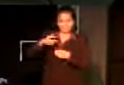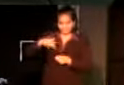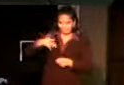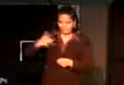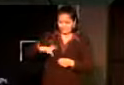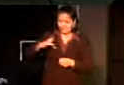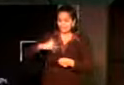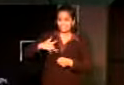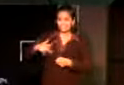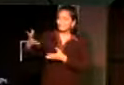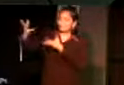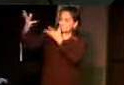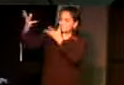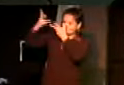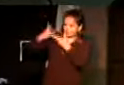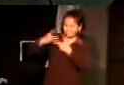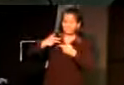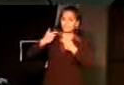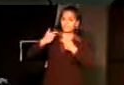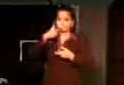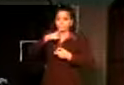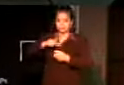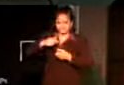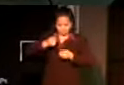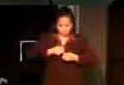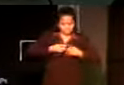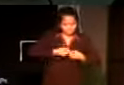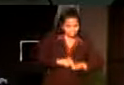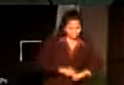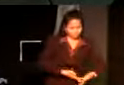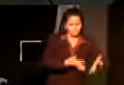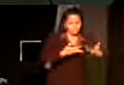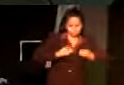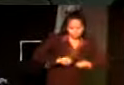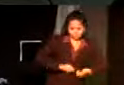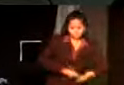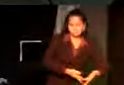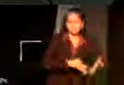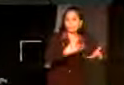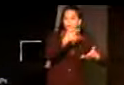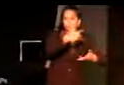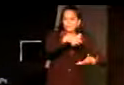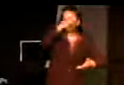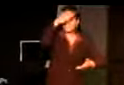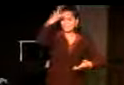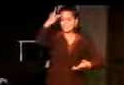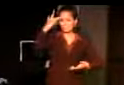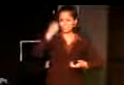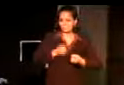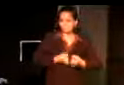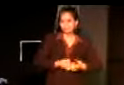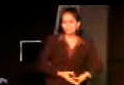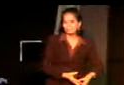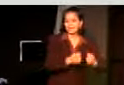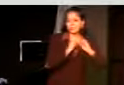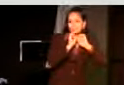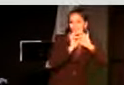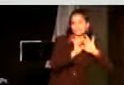já vinha sobre mim a fim de abençoar outras pessoas mas se ainda não ficou Claro